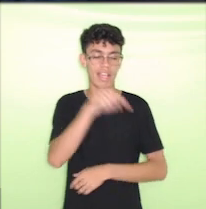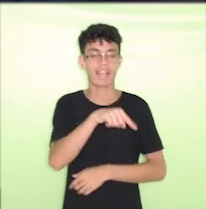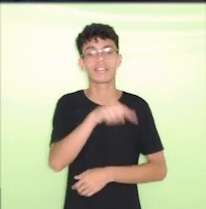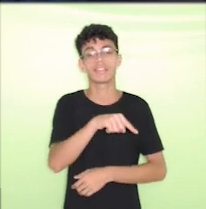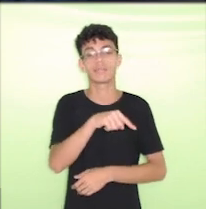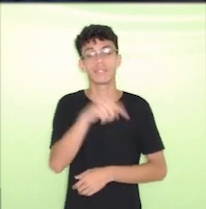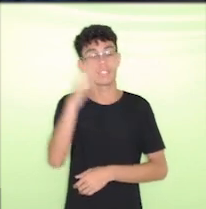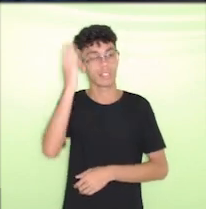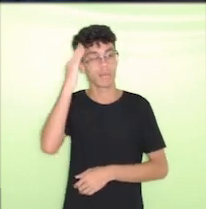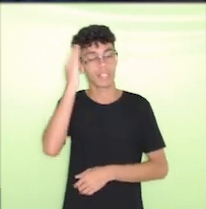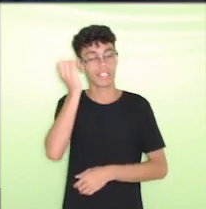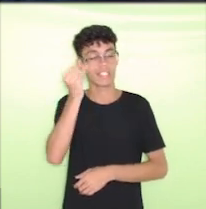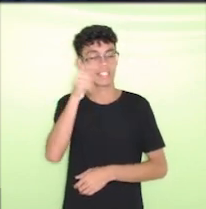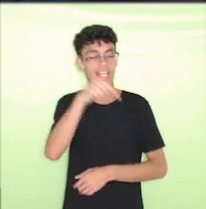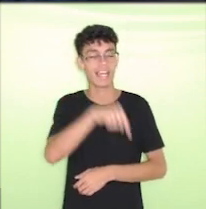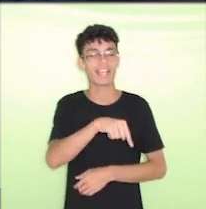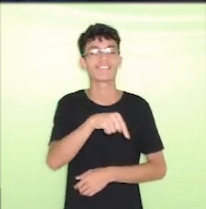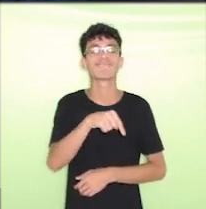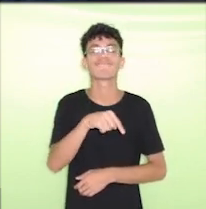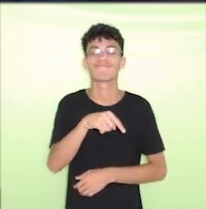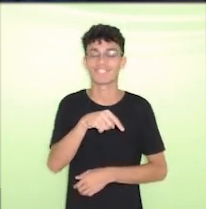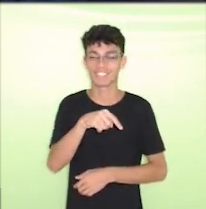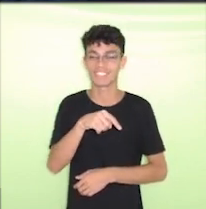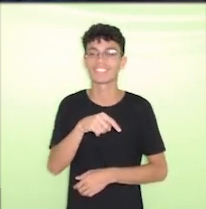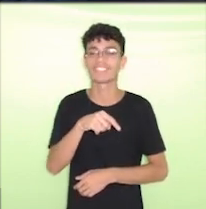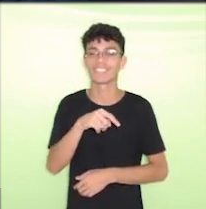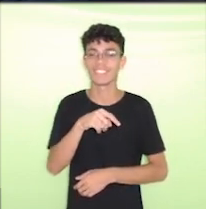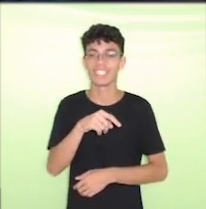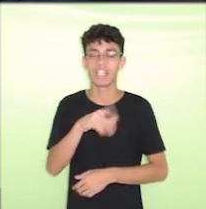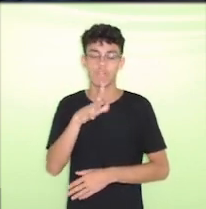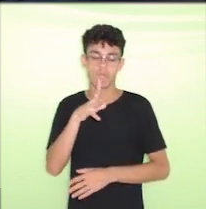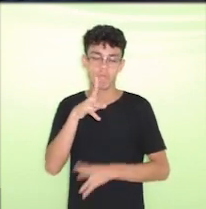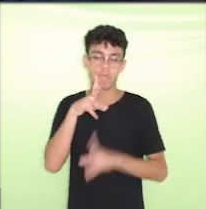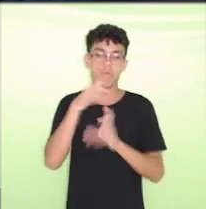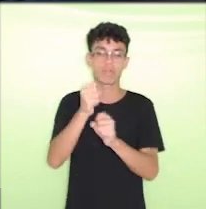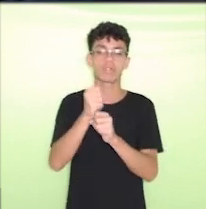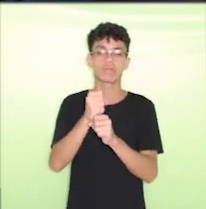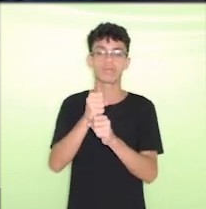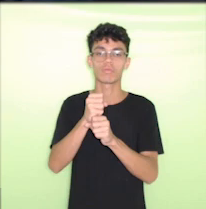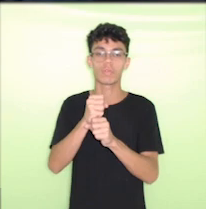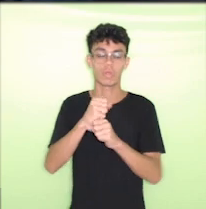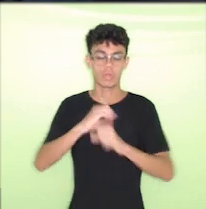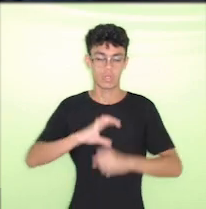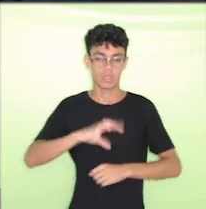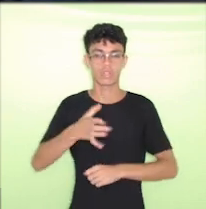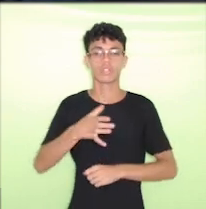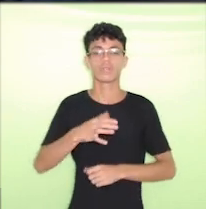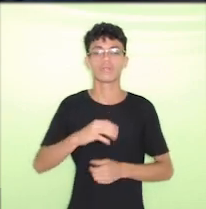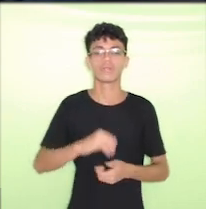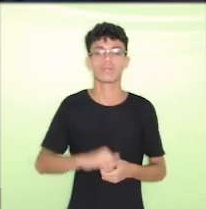parece. Uma reformuladora de aço. E depois